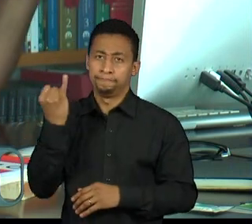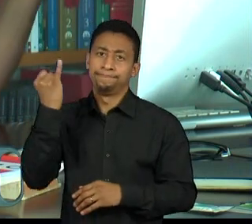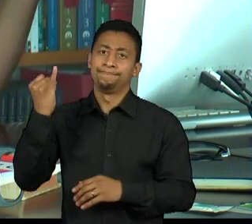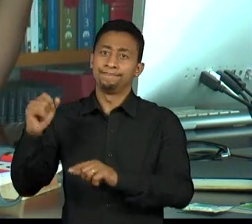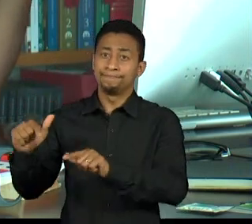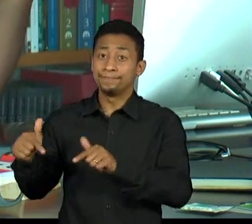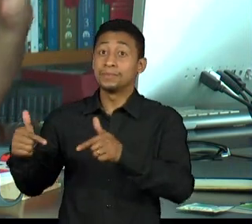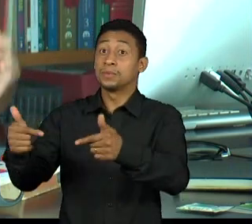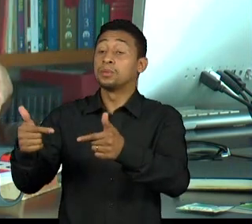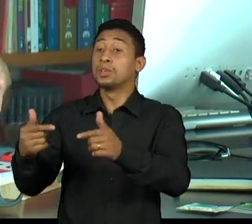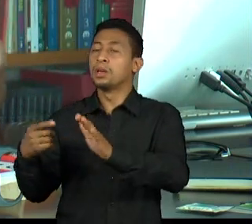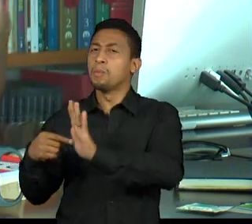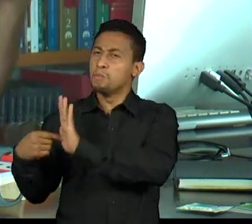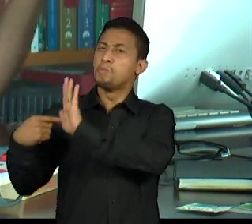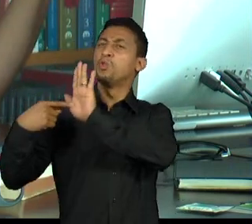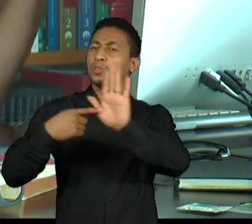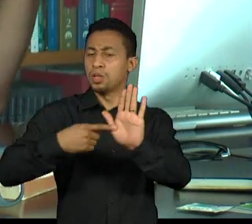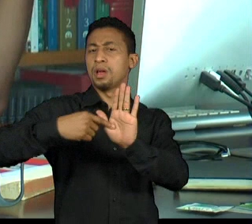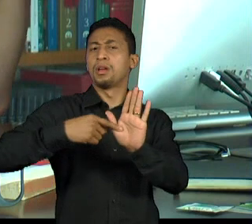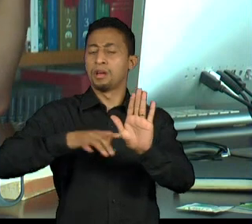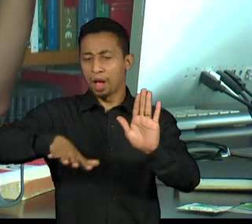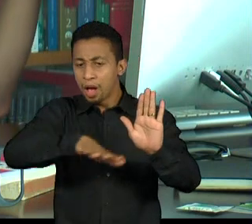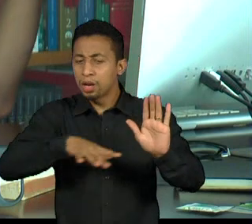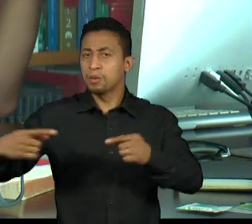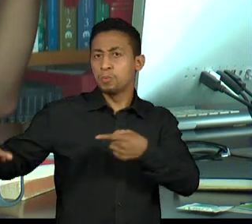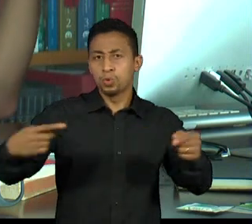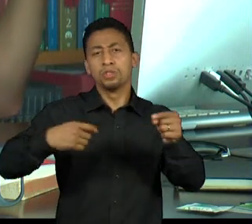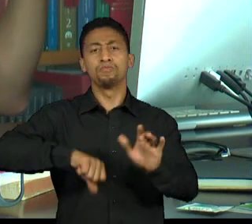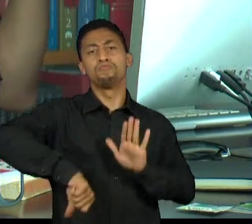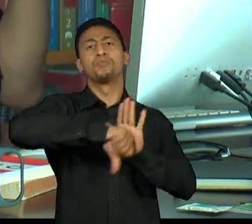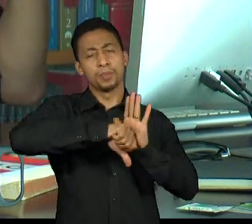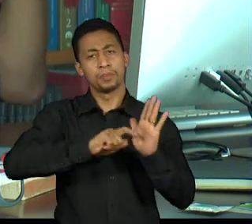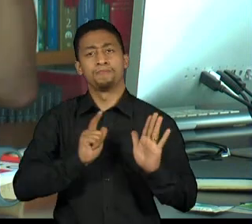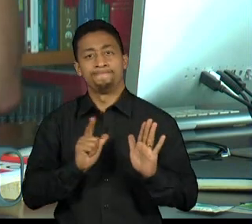ao criminalizar a política, ao ter